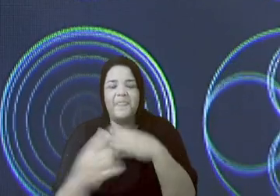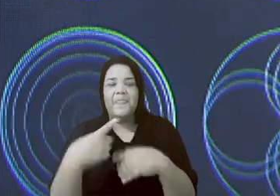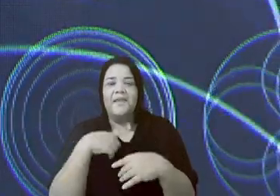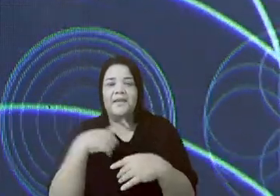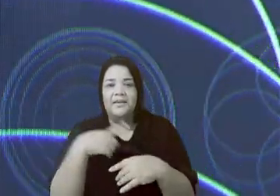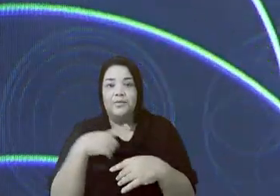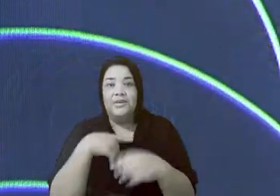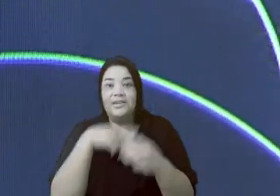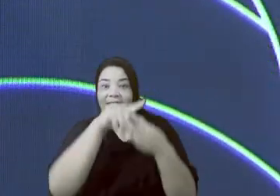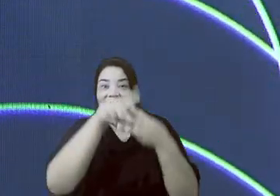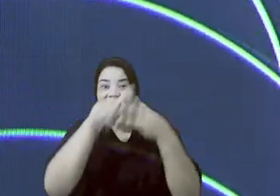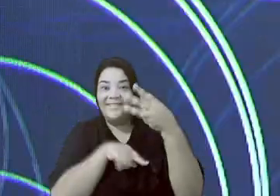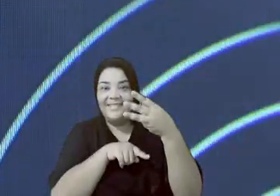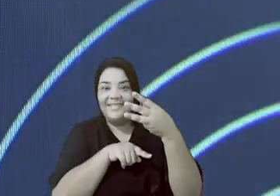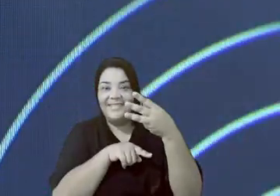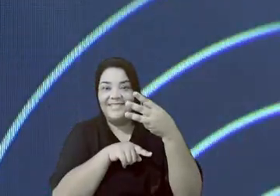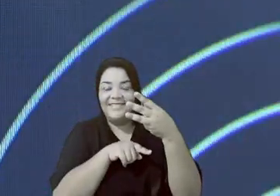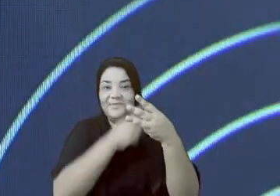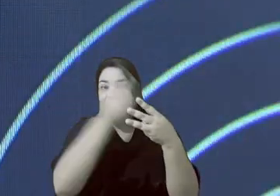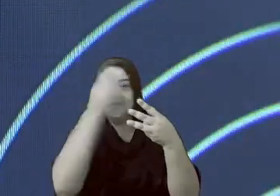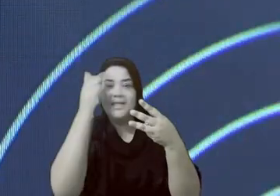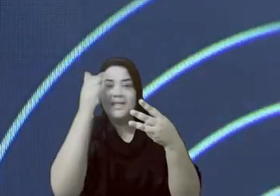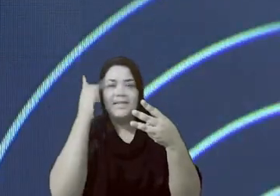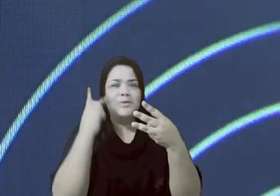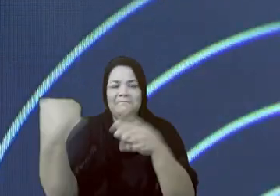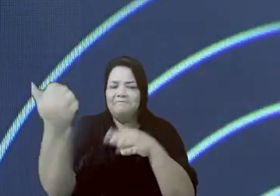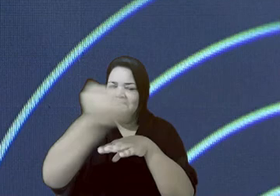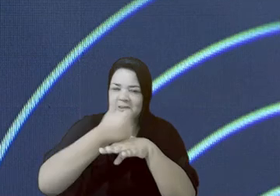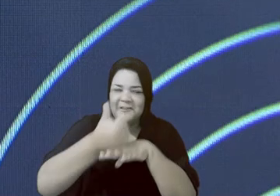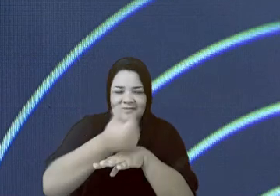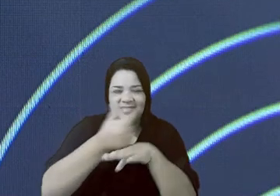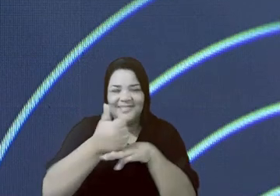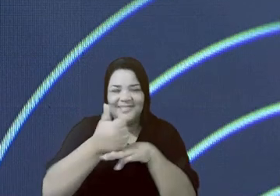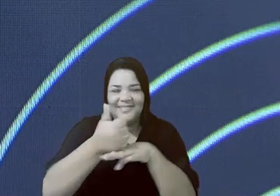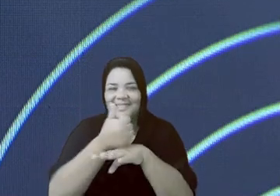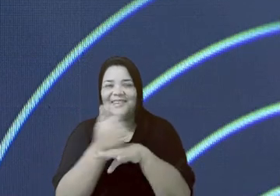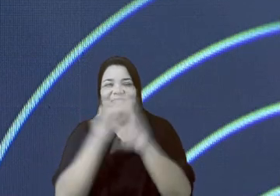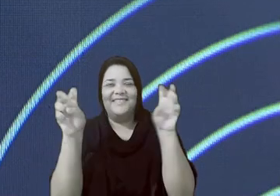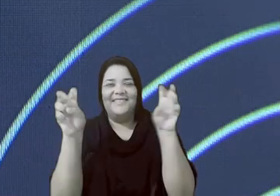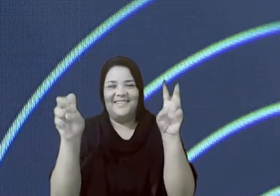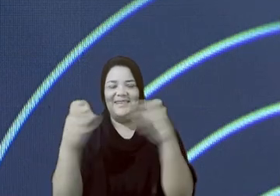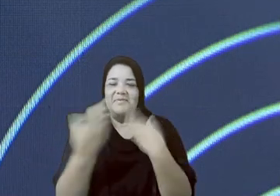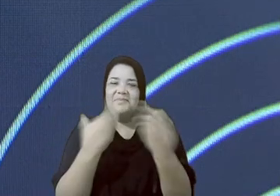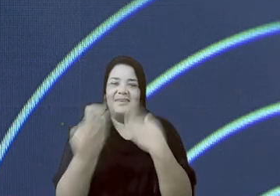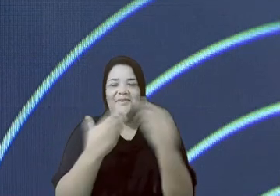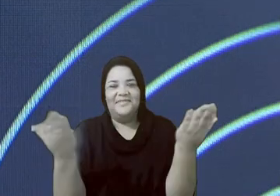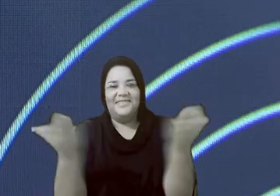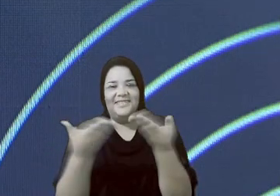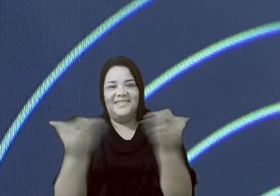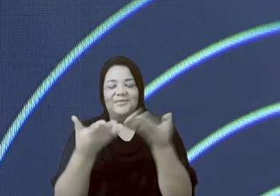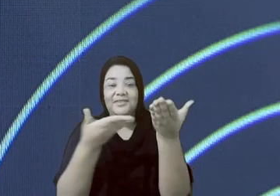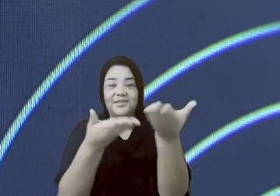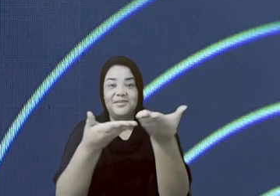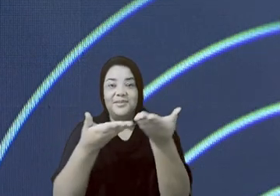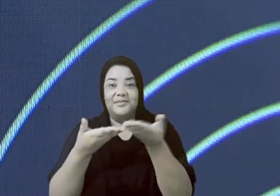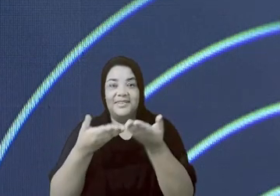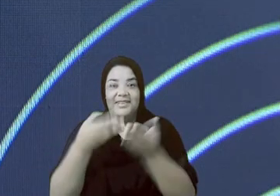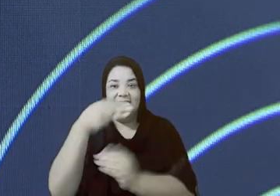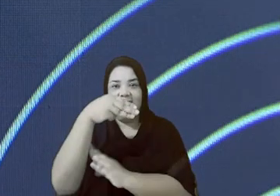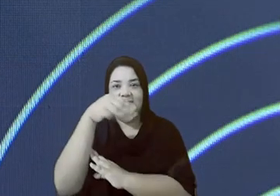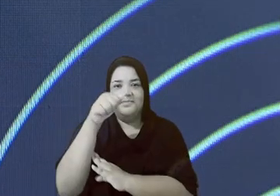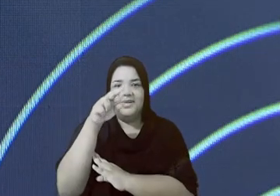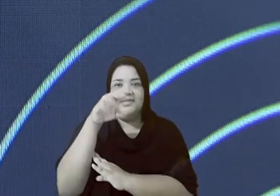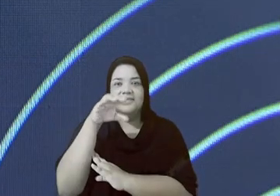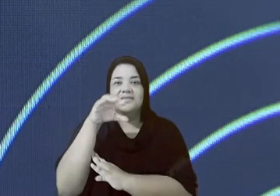três xperias aqui no assunto para a gente bater um papo hoje eu queria chamar hoje Marcelo França é o seu da celcoin